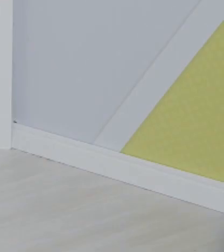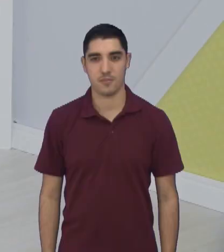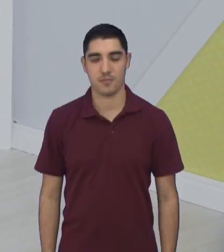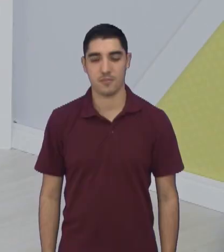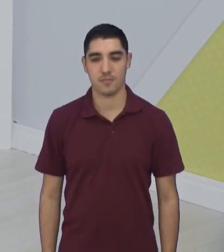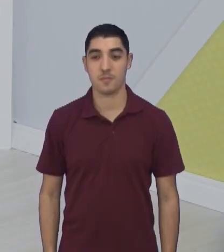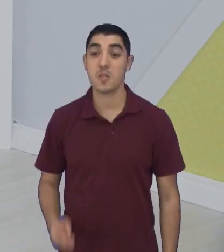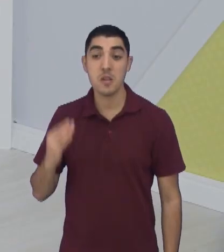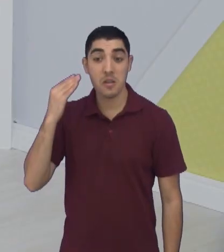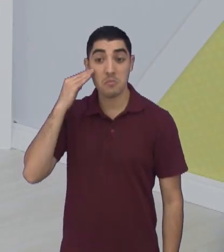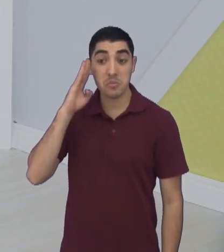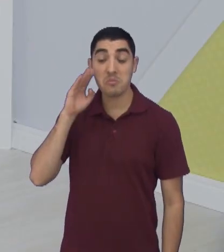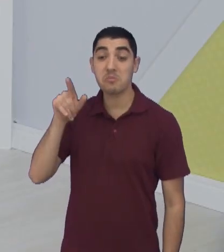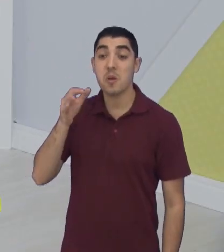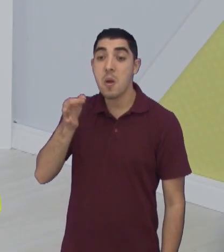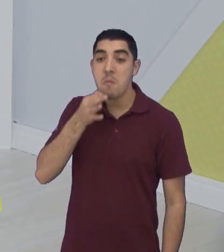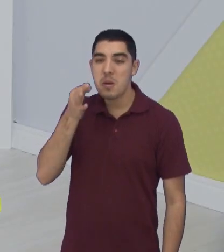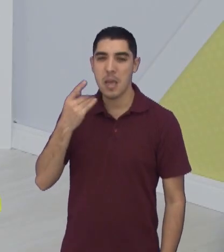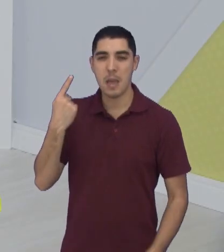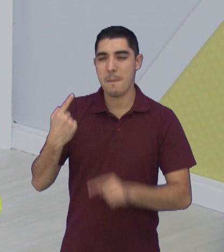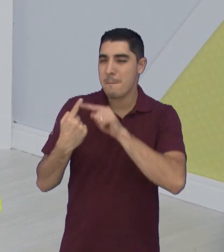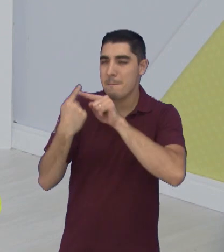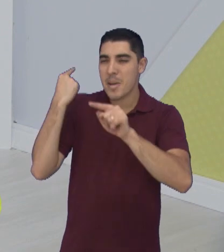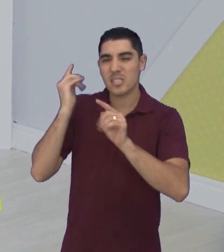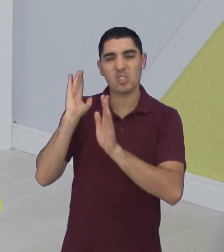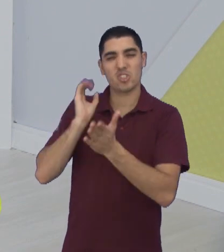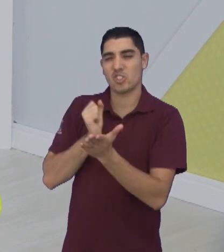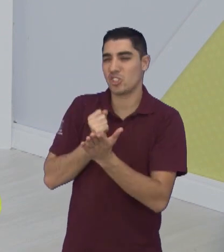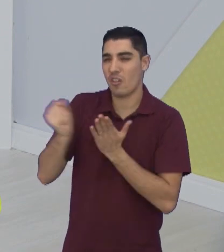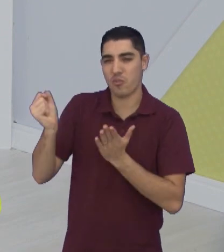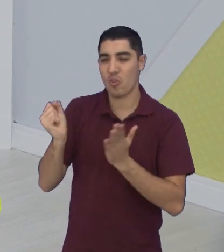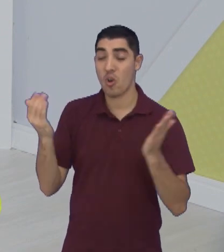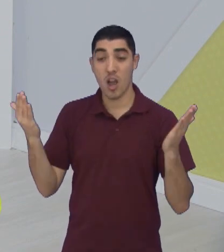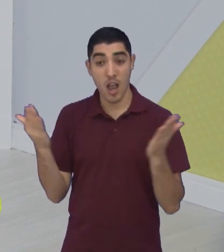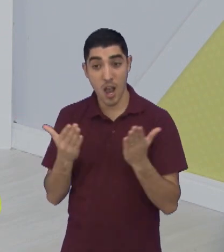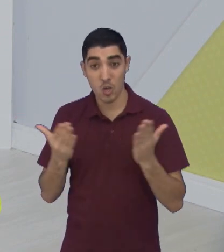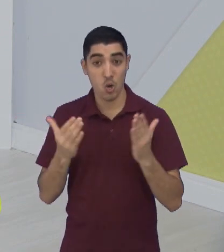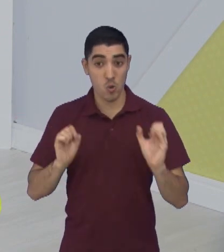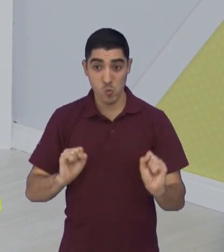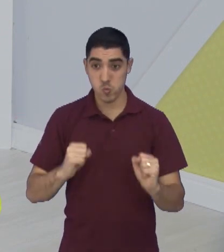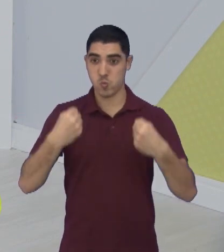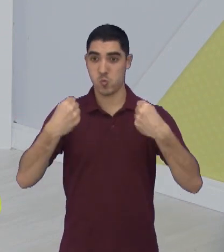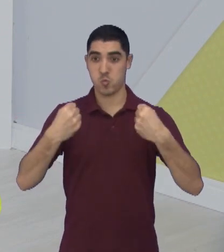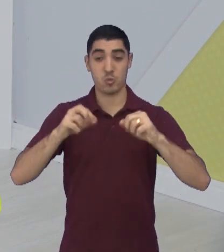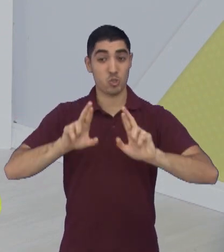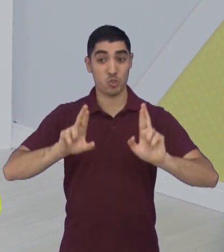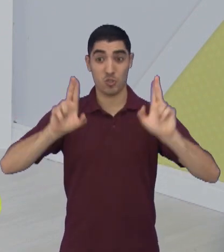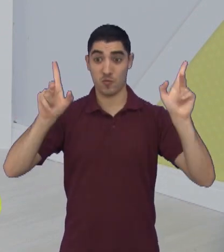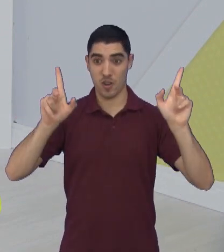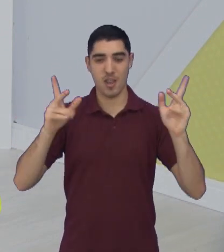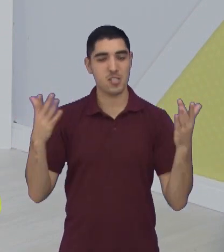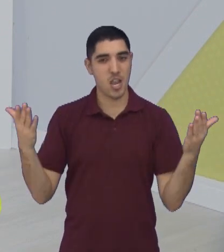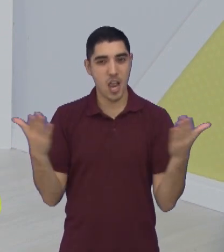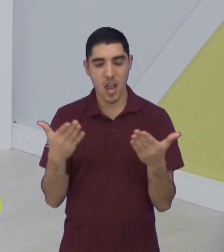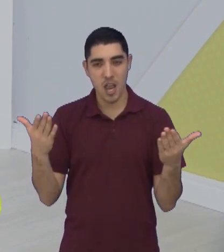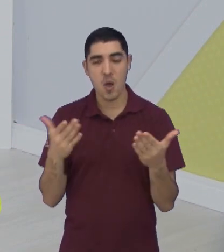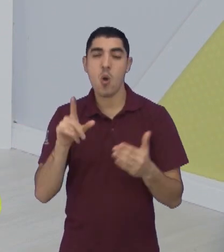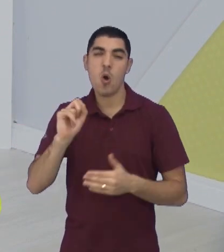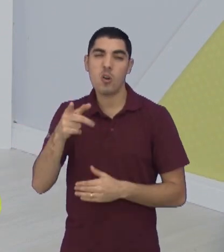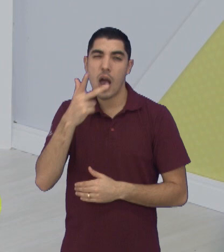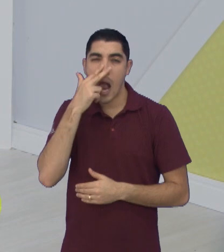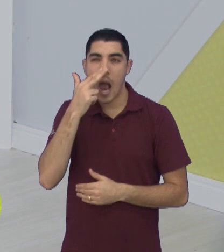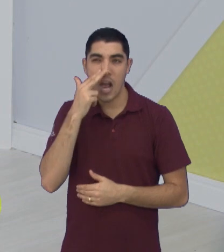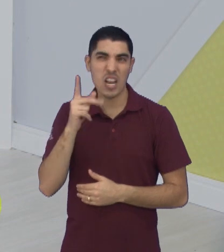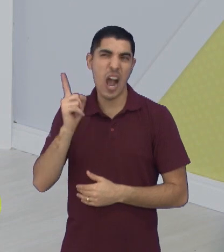Brunão, dá para pensar assim, o que passou, passou, os confrontos da fase de classificação ficam para trás, agora é uma nova partida, ou dá para colocar